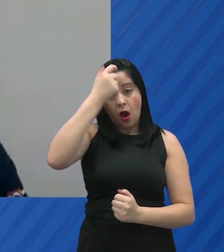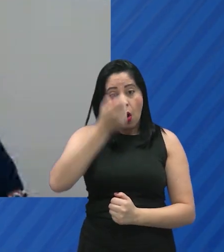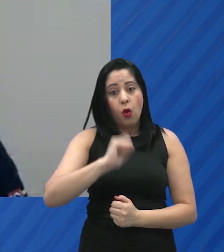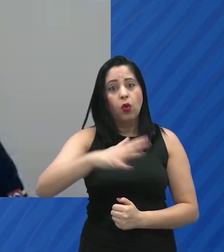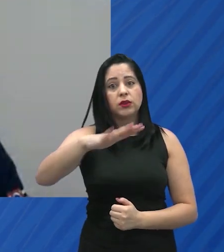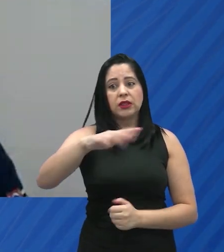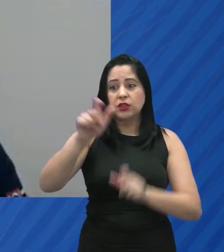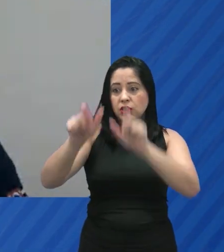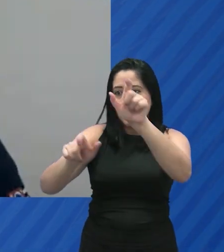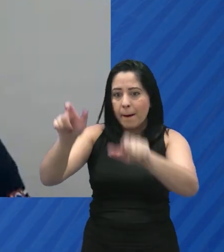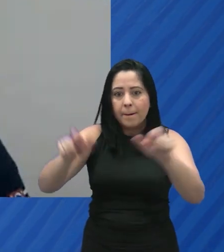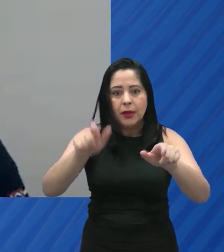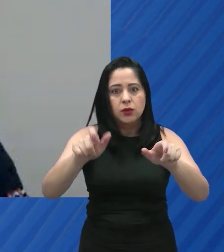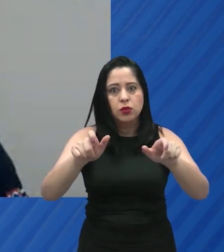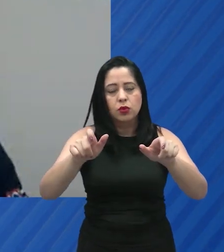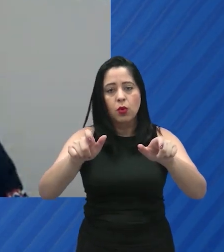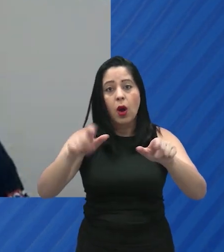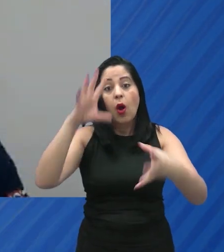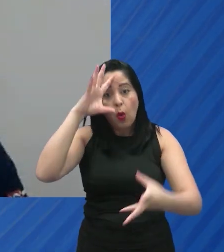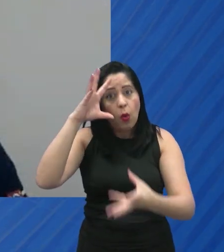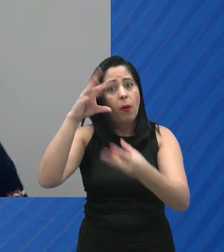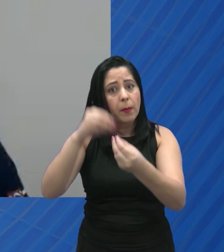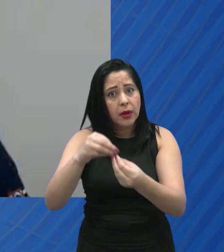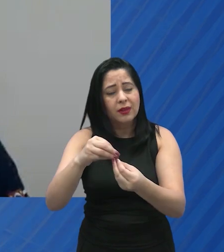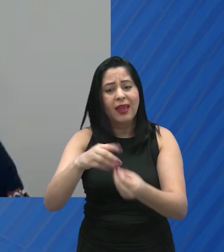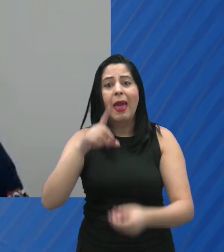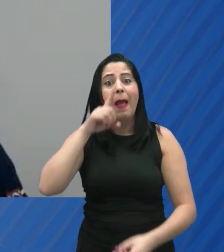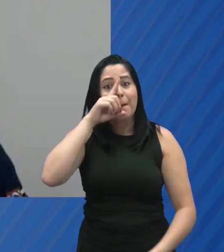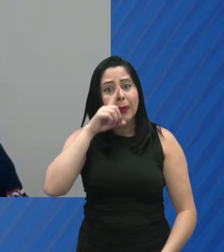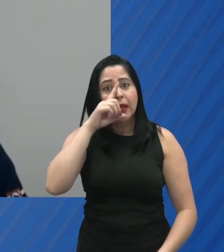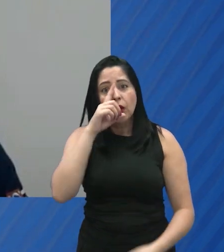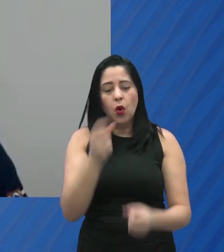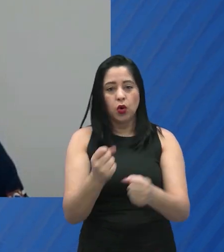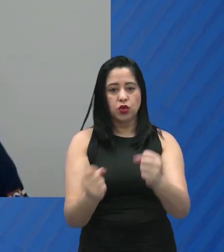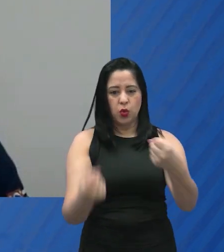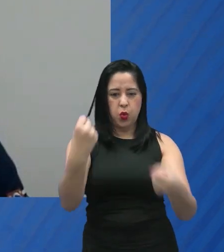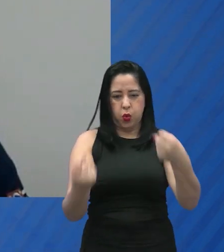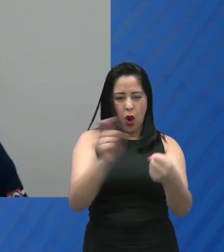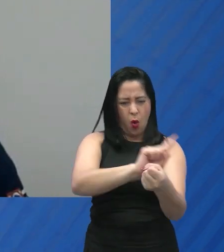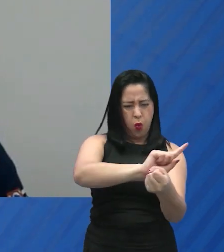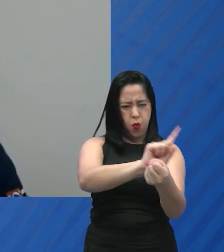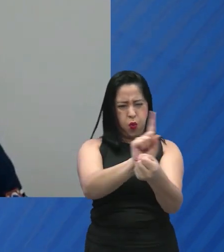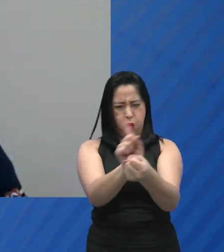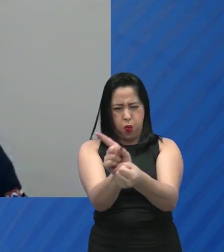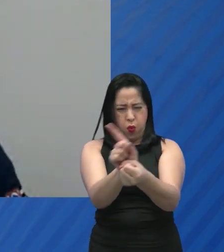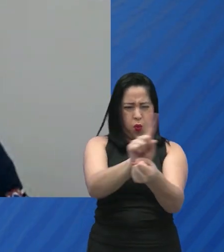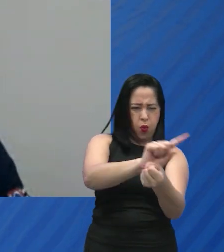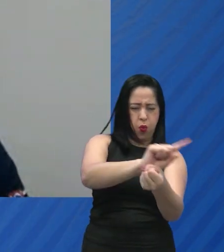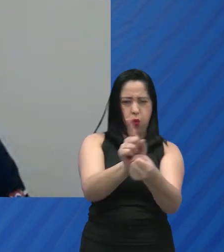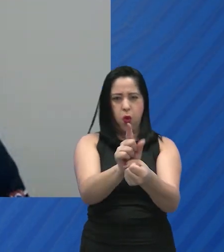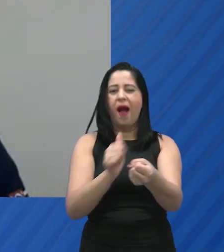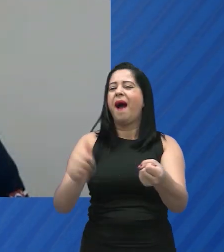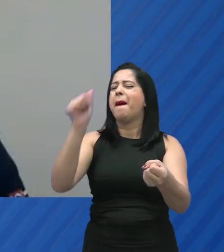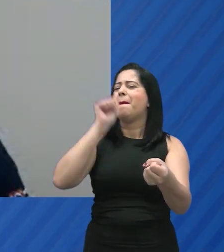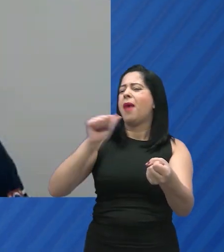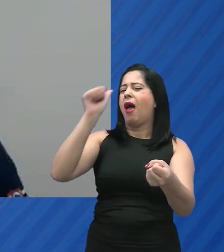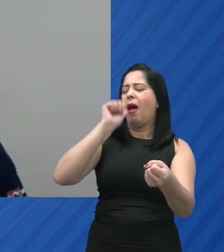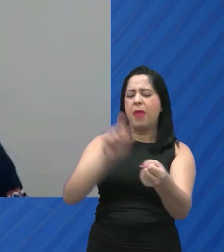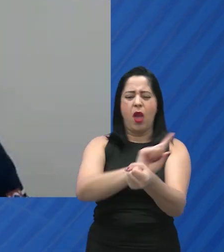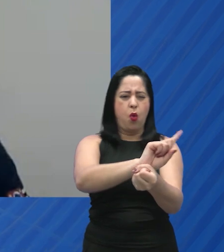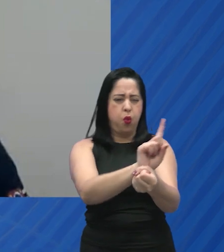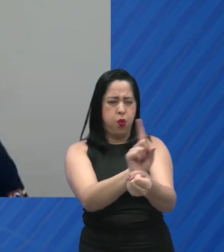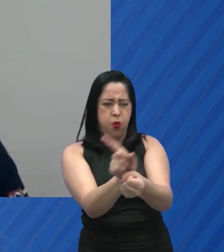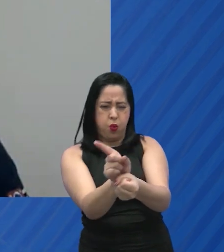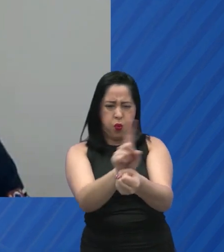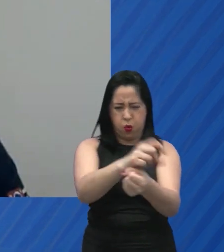conscientizando o motorista a respeito do risco, né, de excesso de velocidade, combinar álcool e direção, né, e isso acaba